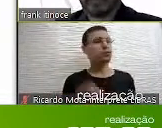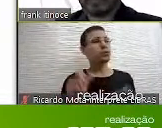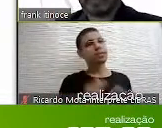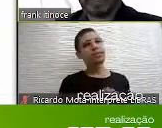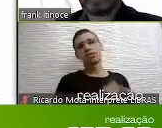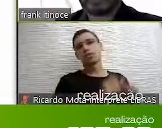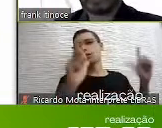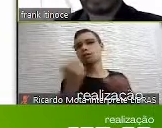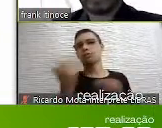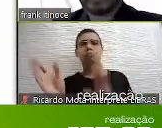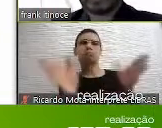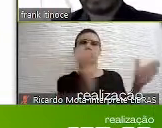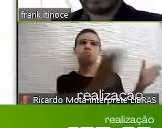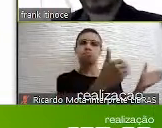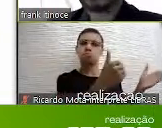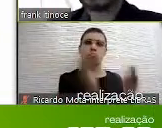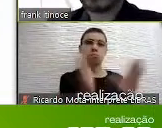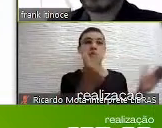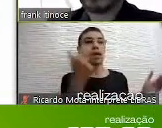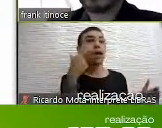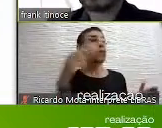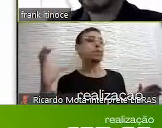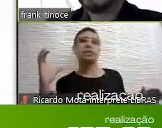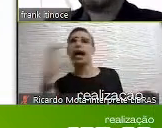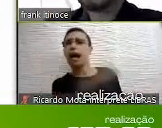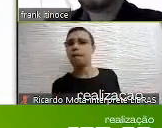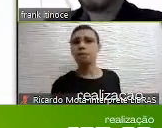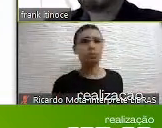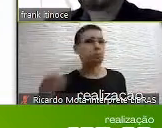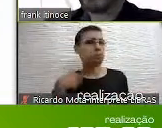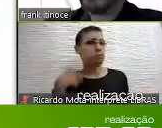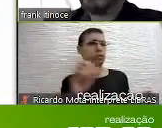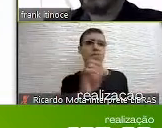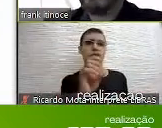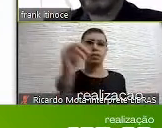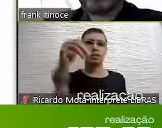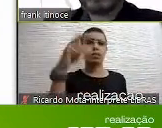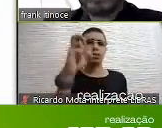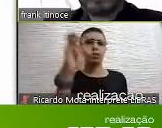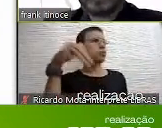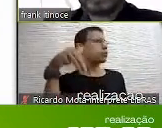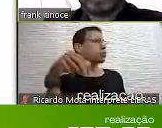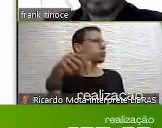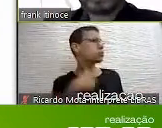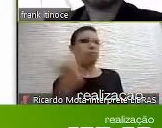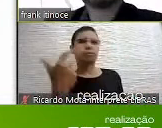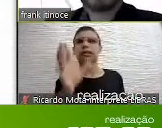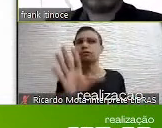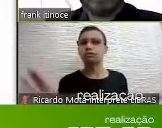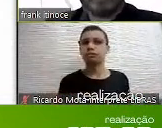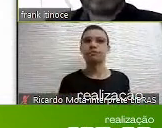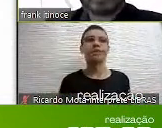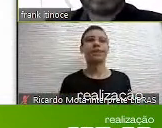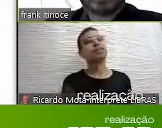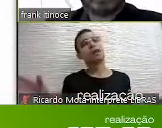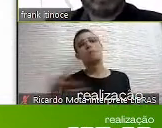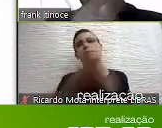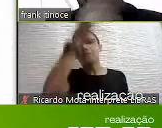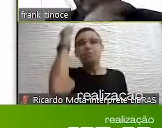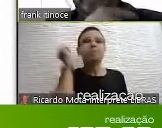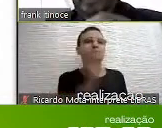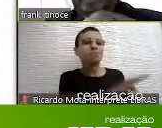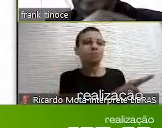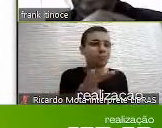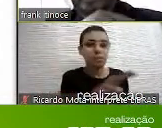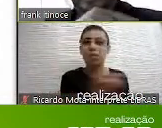Vou muito rápido, porque eu só tenho acho que 5 minutos, acho que nem isso. Mas, enfim, o bombeiro também faz fiscalização? Também faz fiscalização.